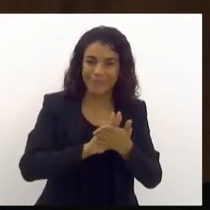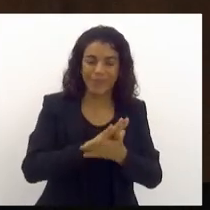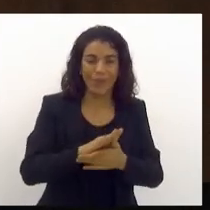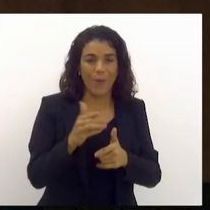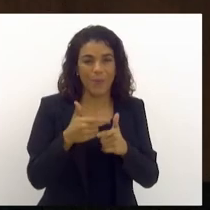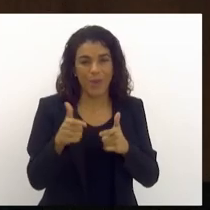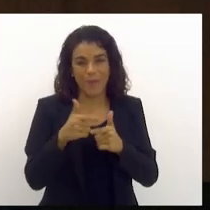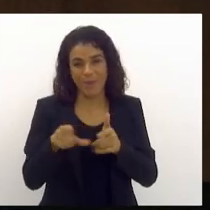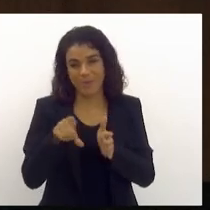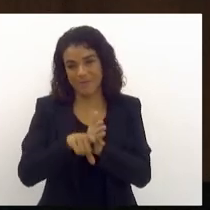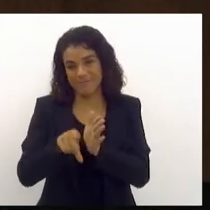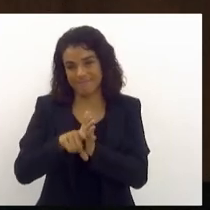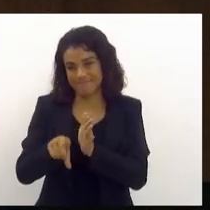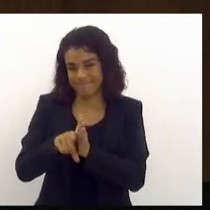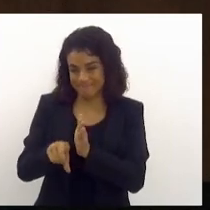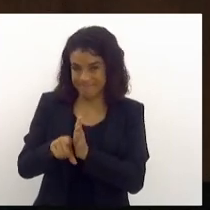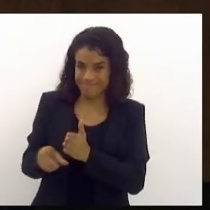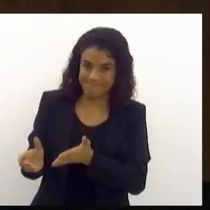problema fiscal.